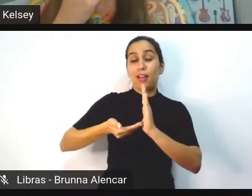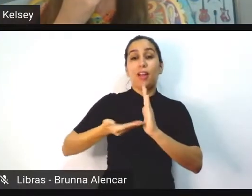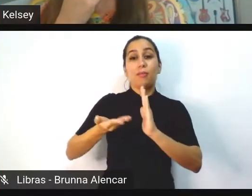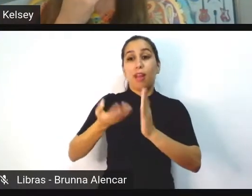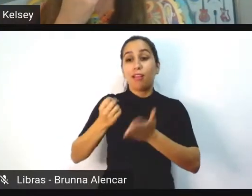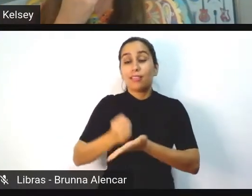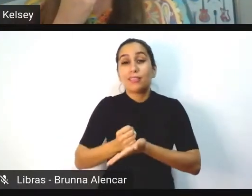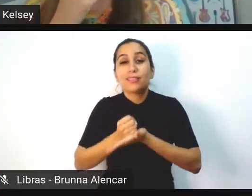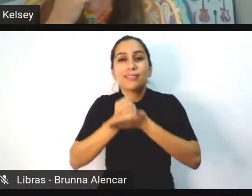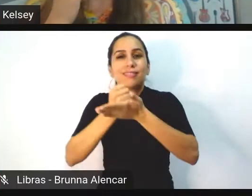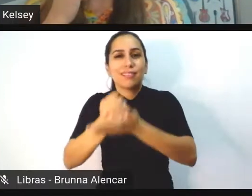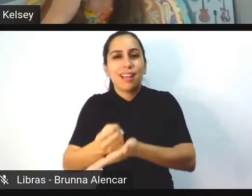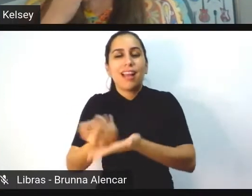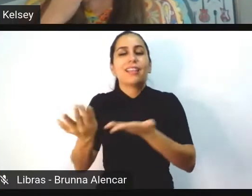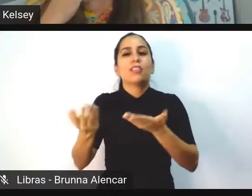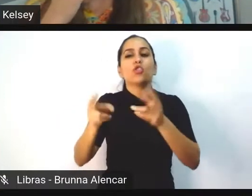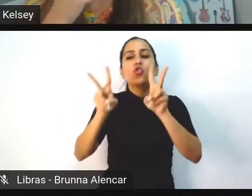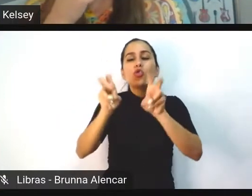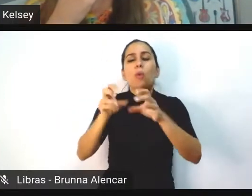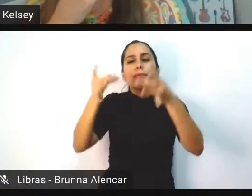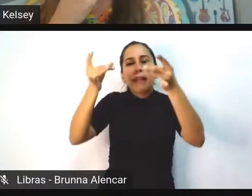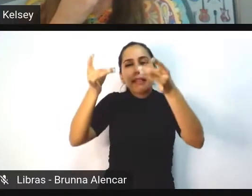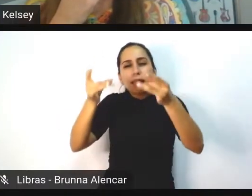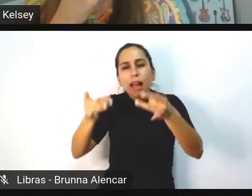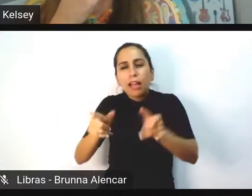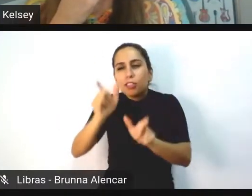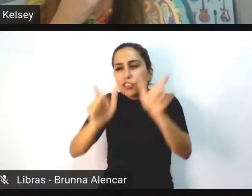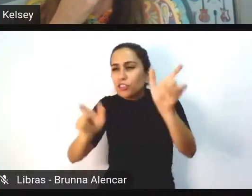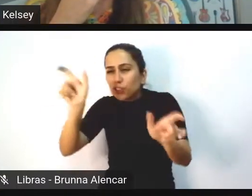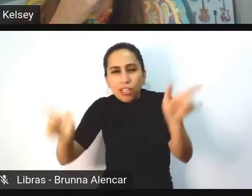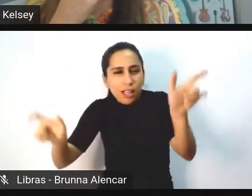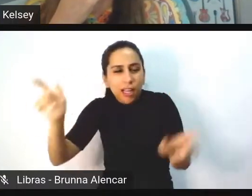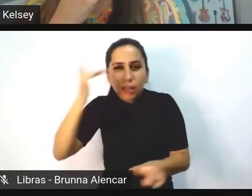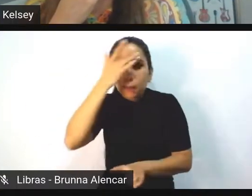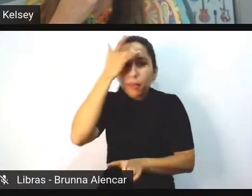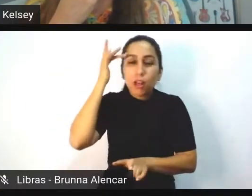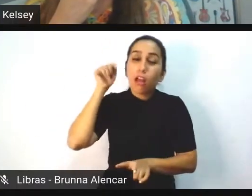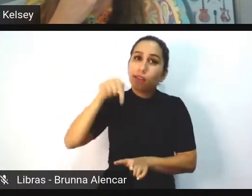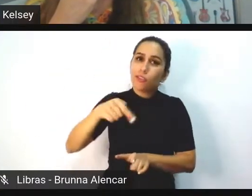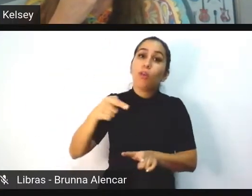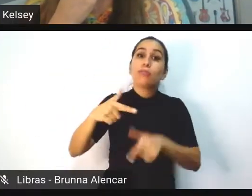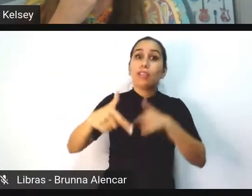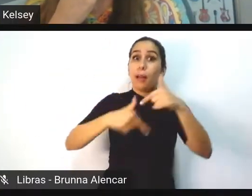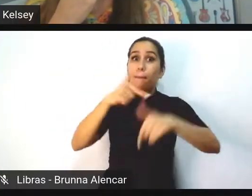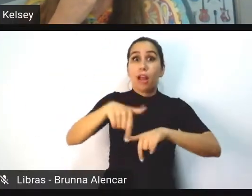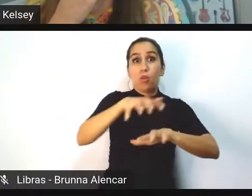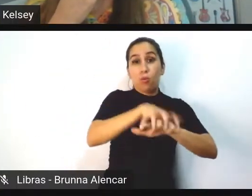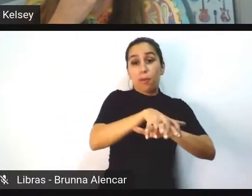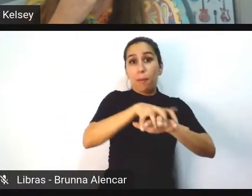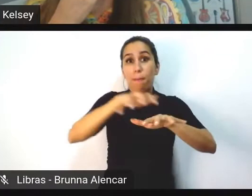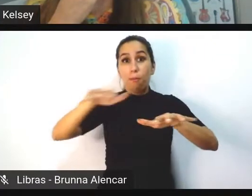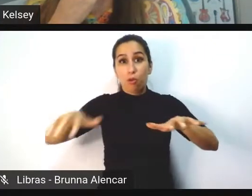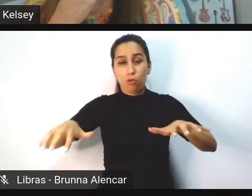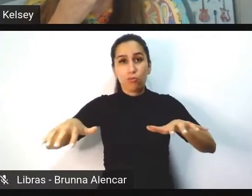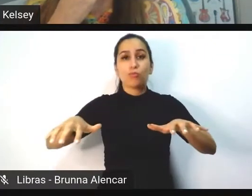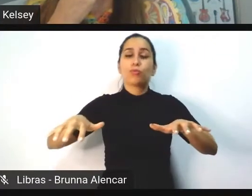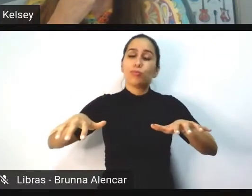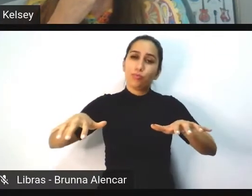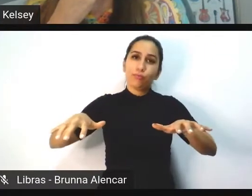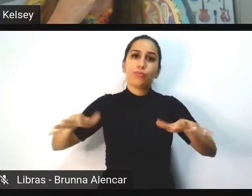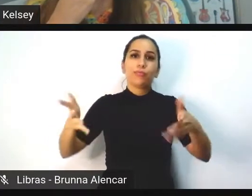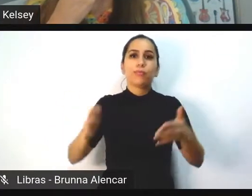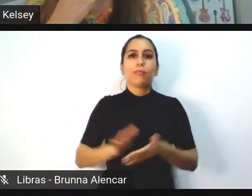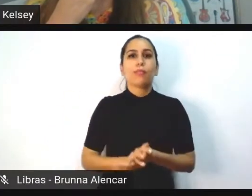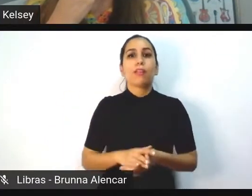às características do servidor. Isso está sendo feito de uma maneira remota, e o feedback que